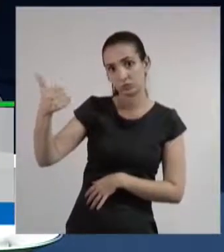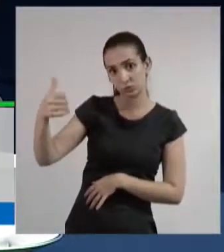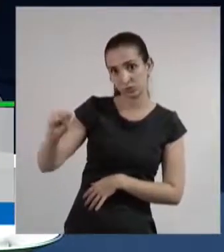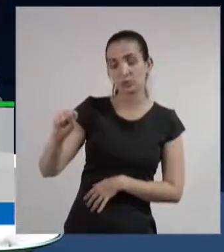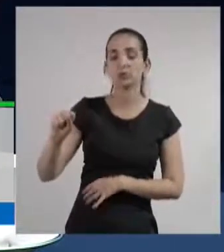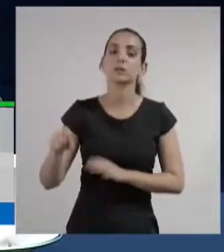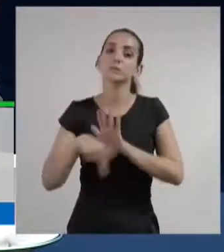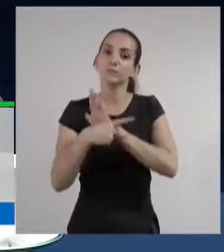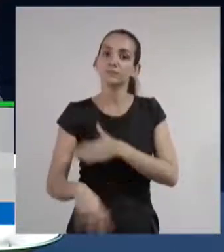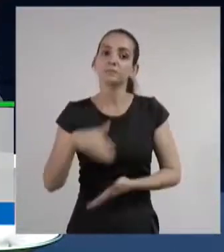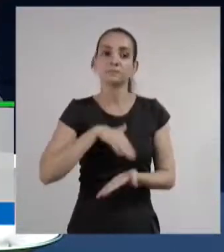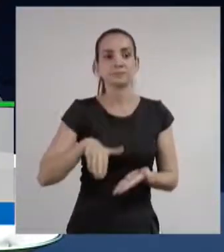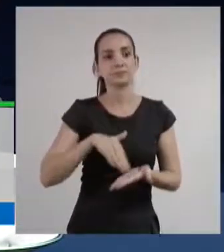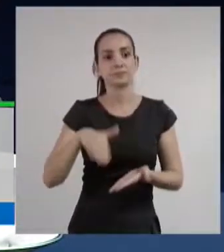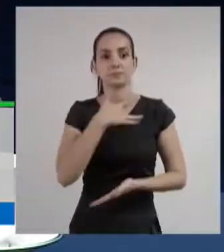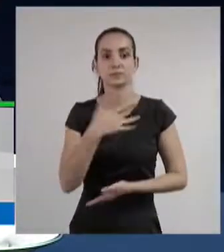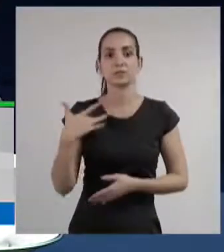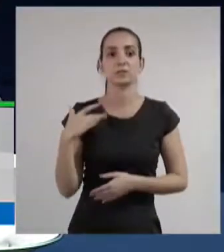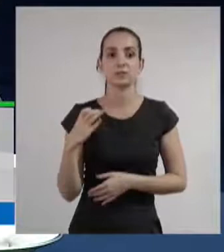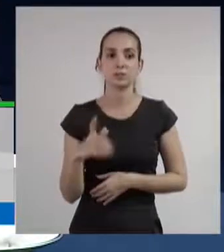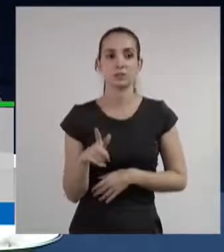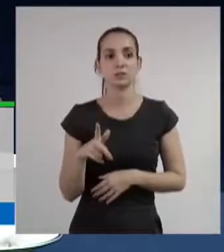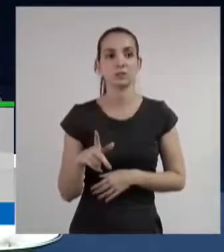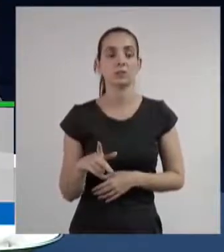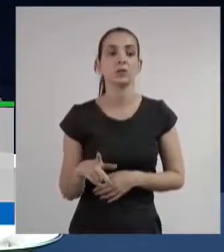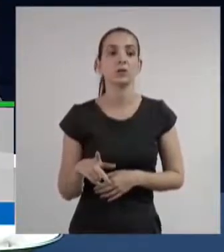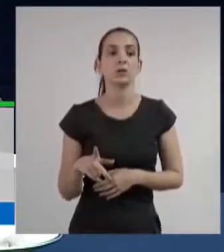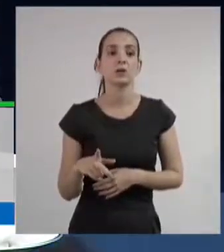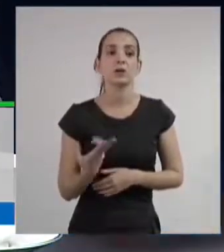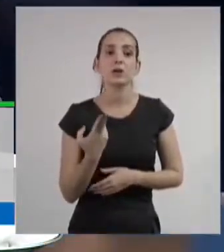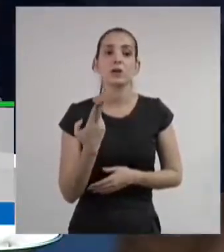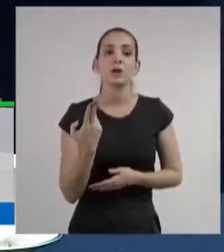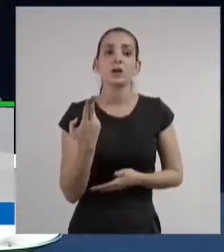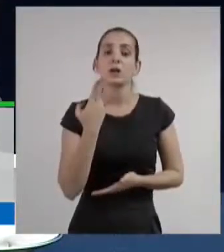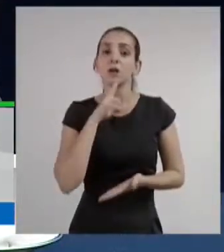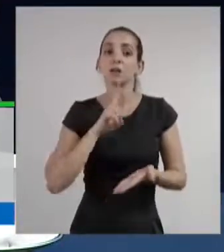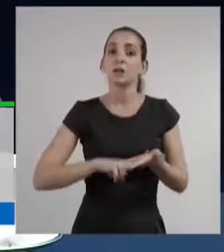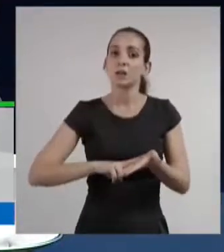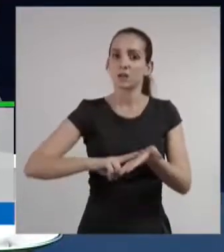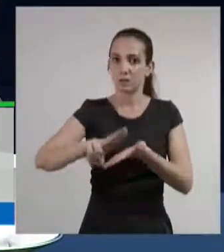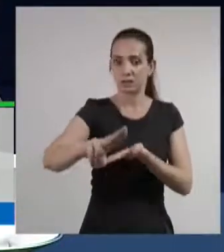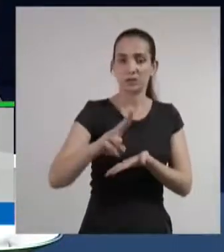12.789/2018, Secretaria de Saúde de Campo Grande, respondendo à